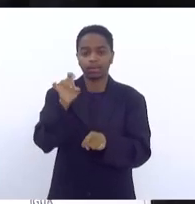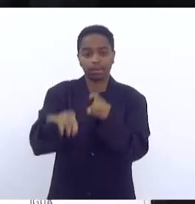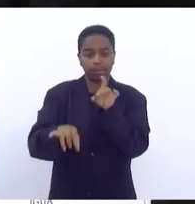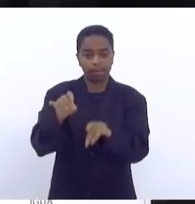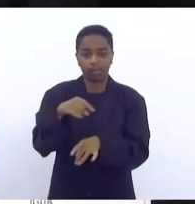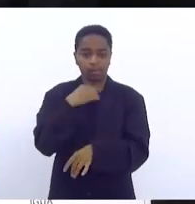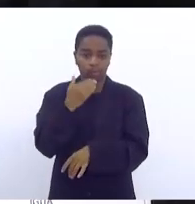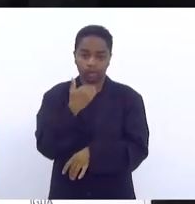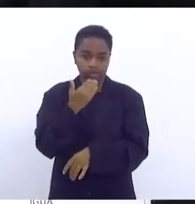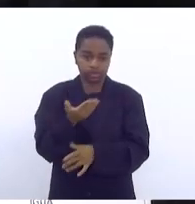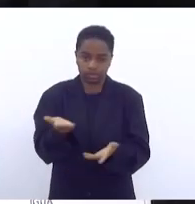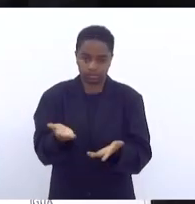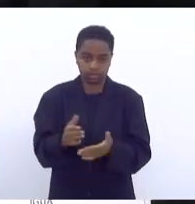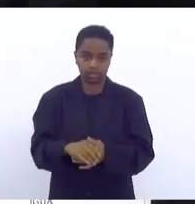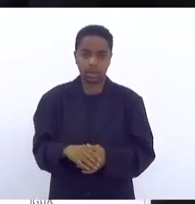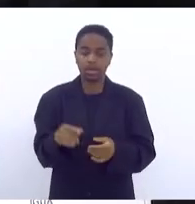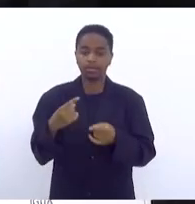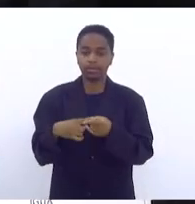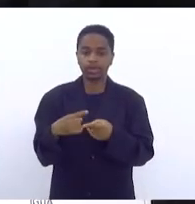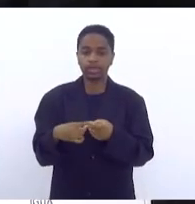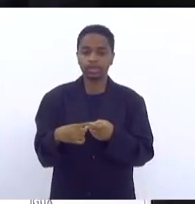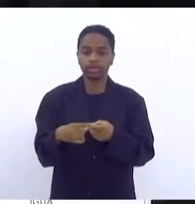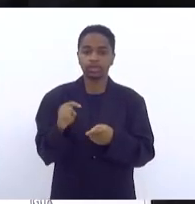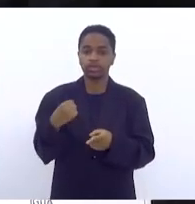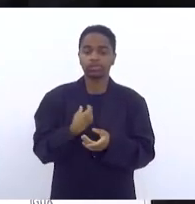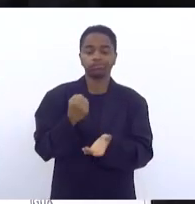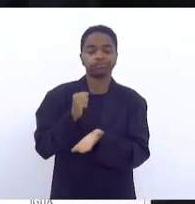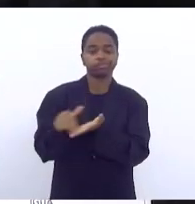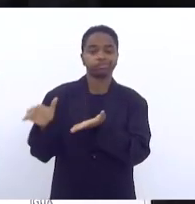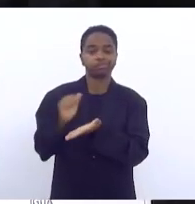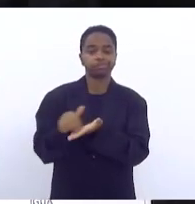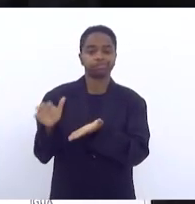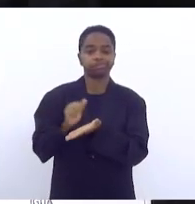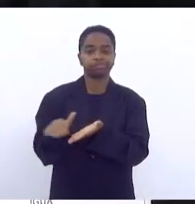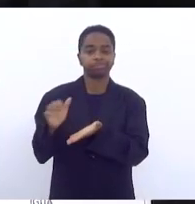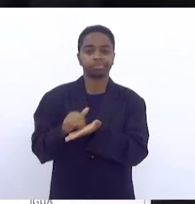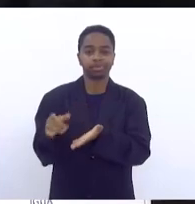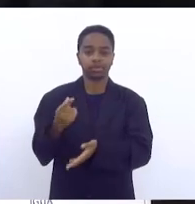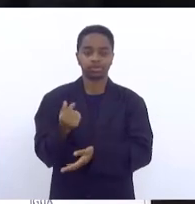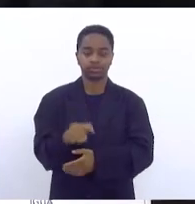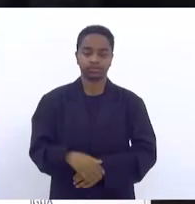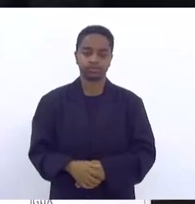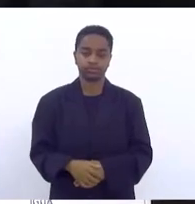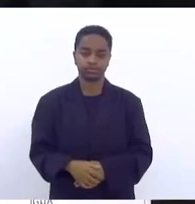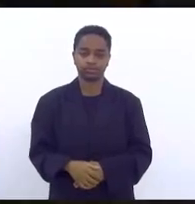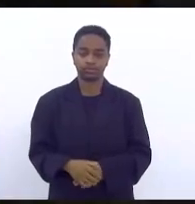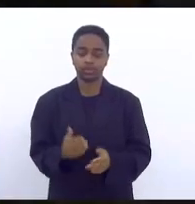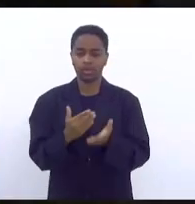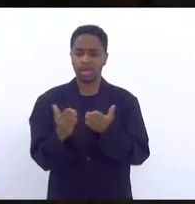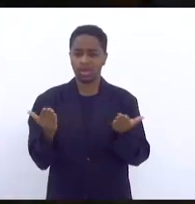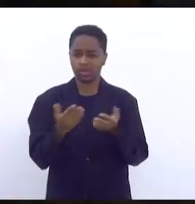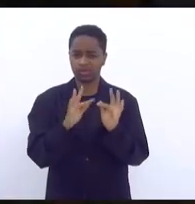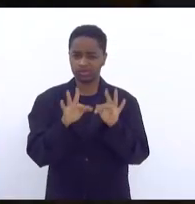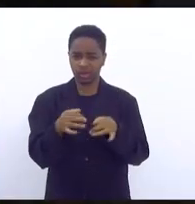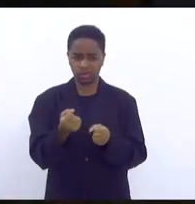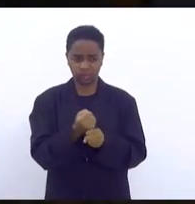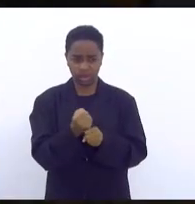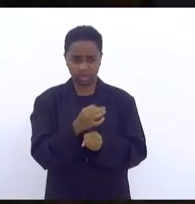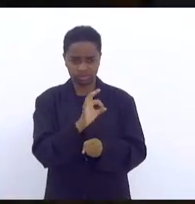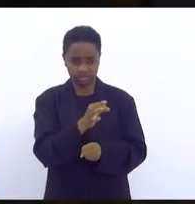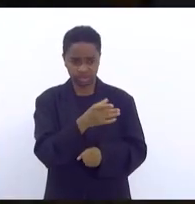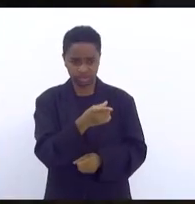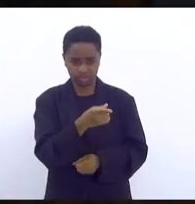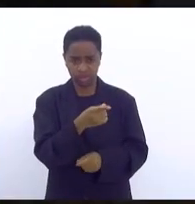adiantar de absolutamente nada a gente vai jogar R 250 milhões reais fora sim é começa agora no final do ano que você falou essa